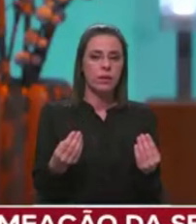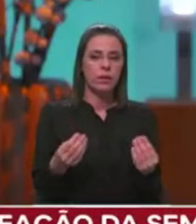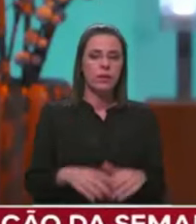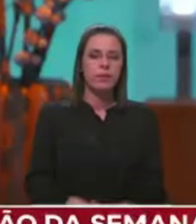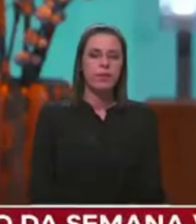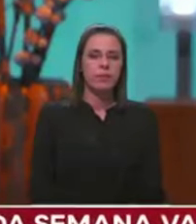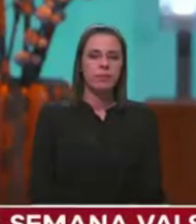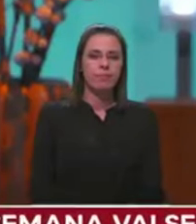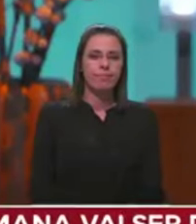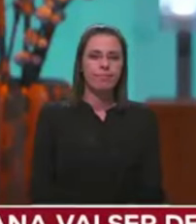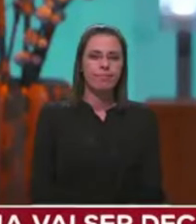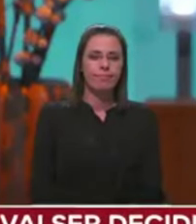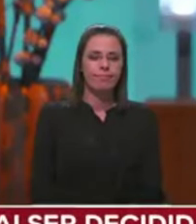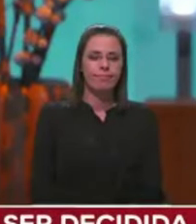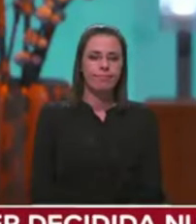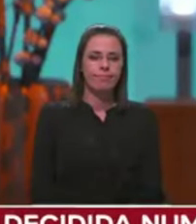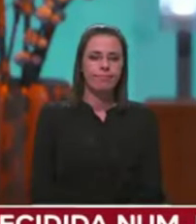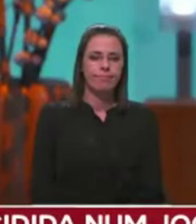muita...